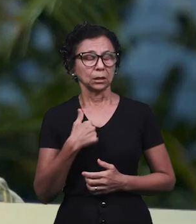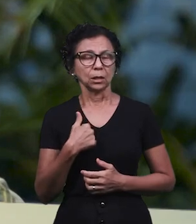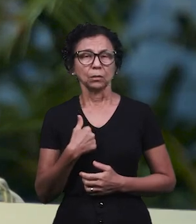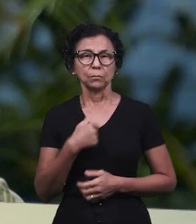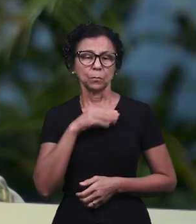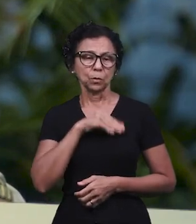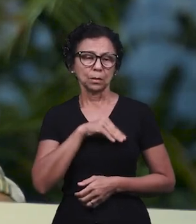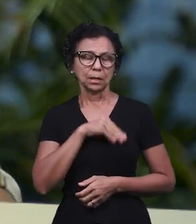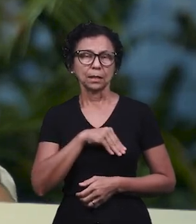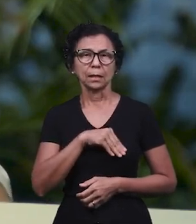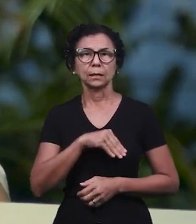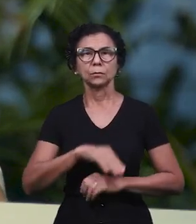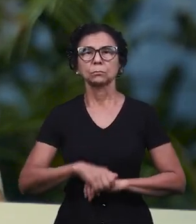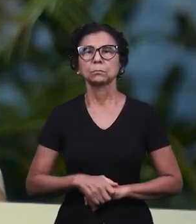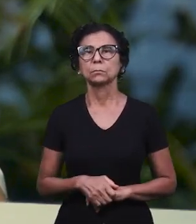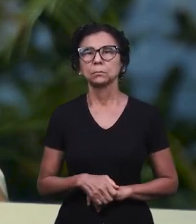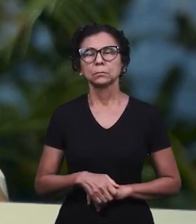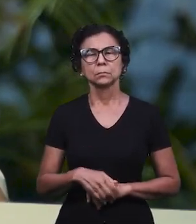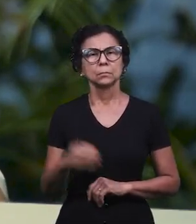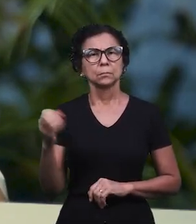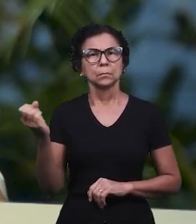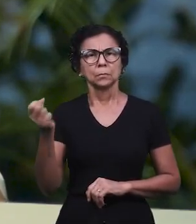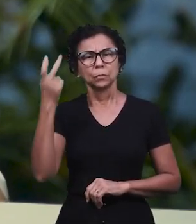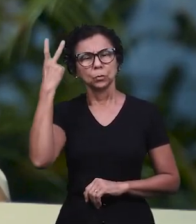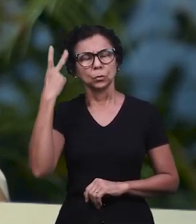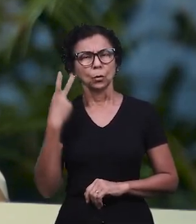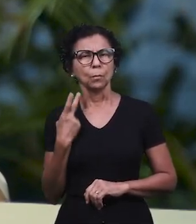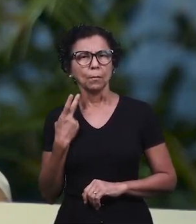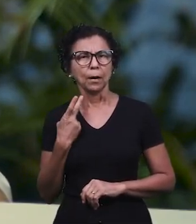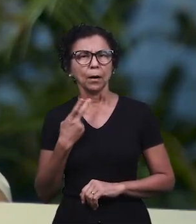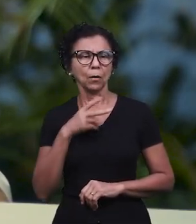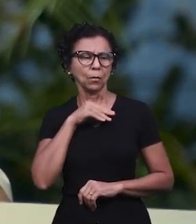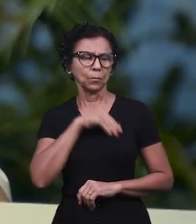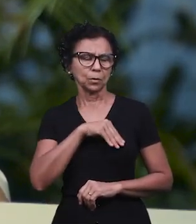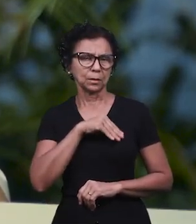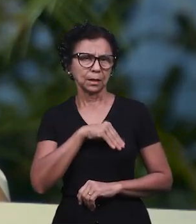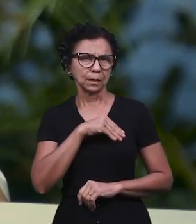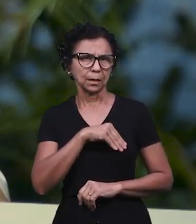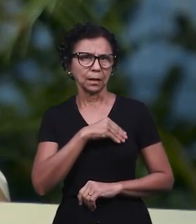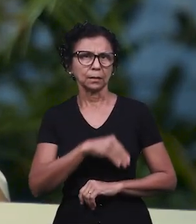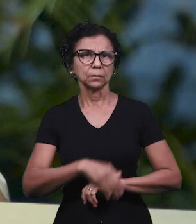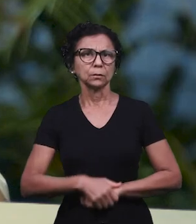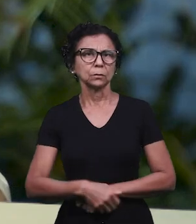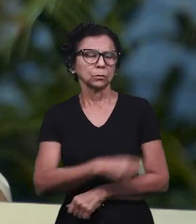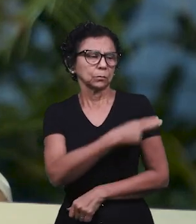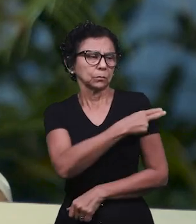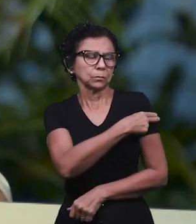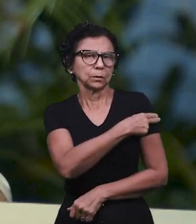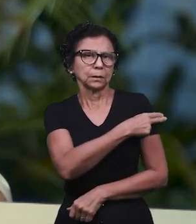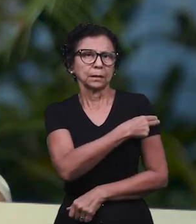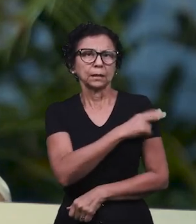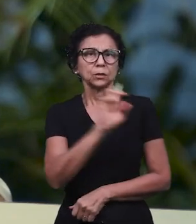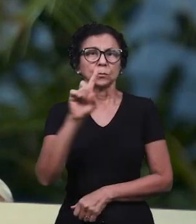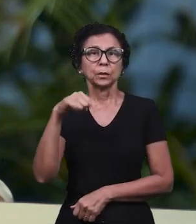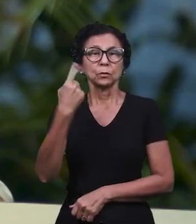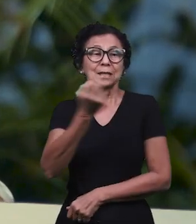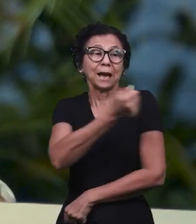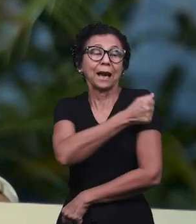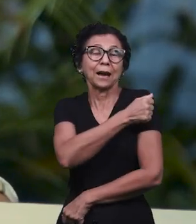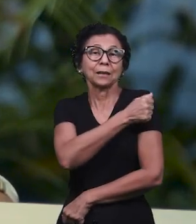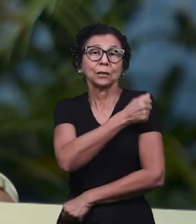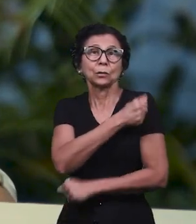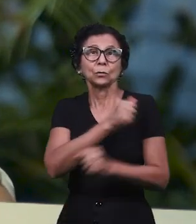como de primeiro tenente, os 5 anos que eu passei no IME, recebia para ser aluno de engenharia. Então eu via isso